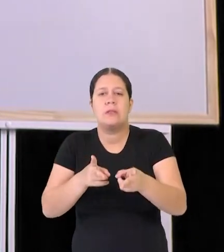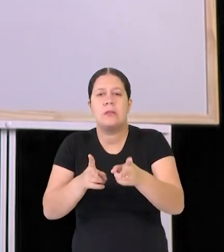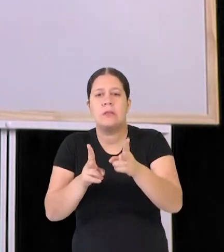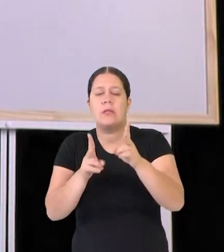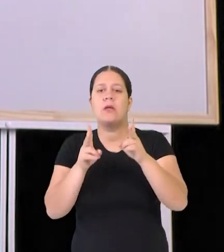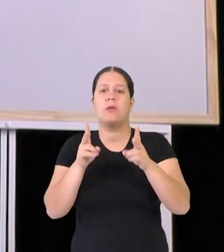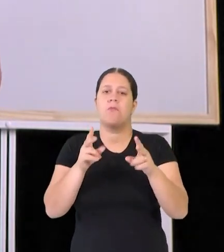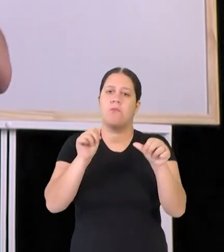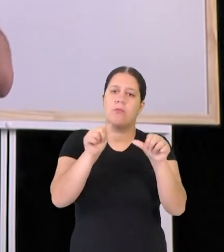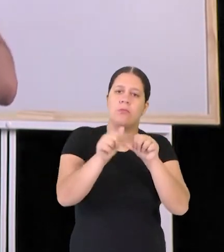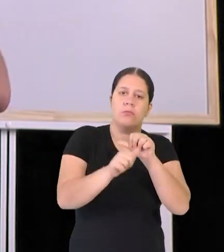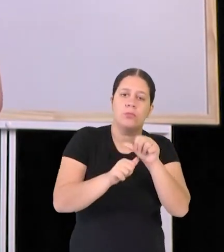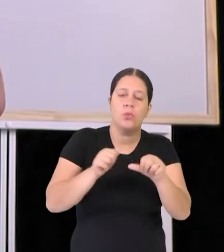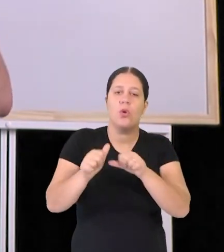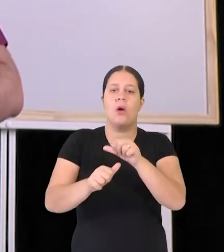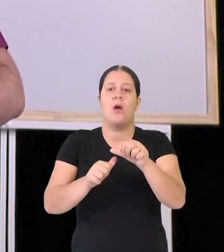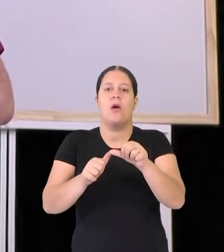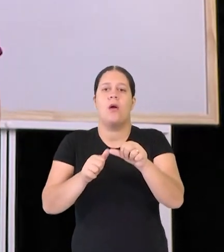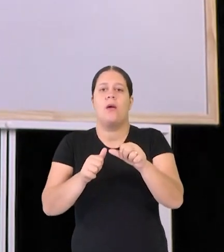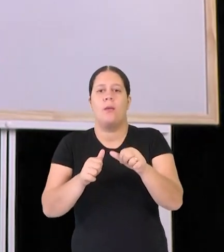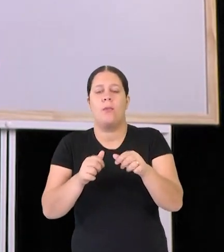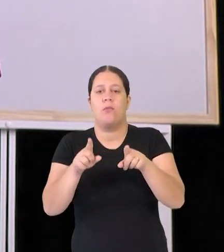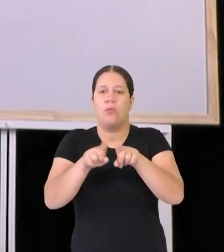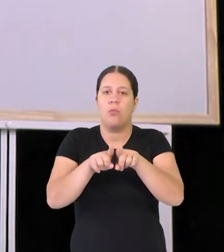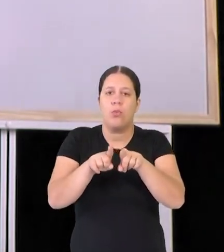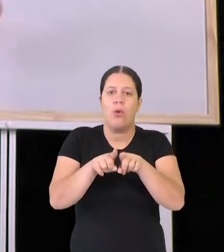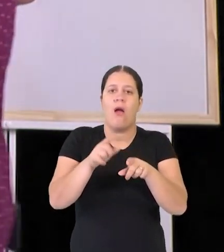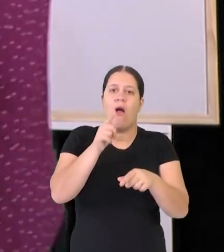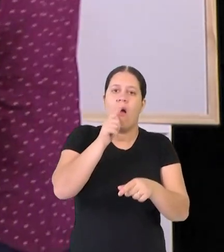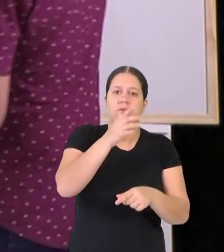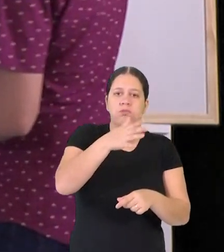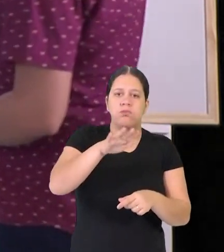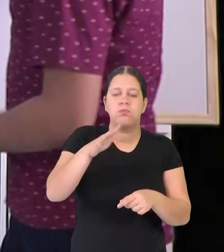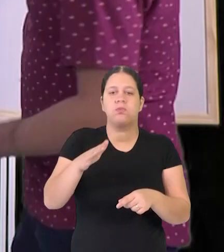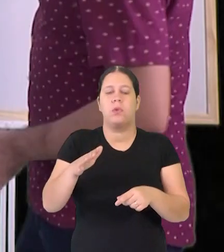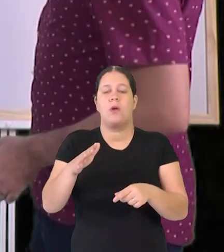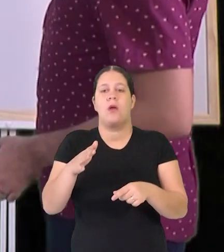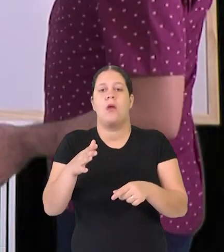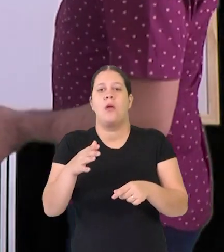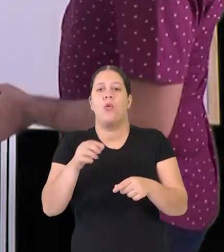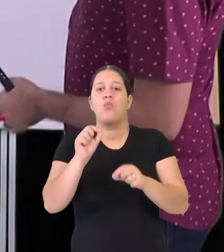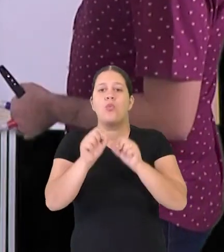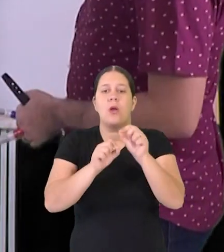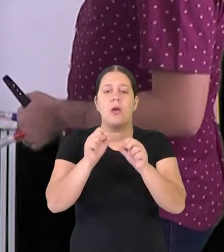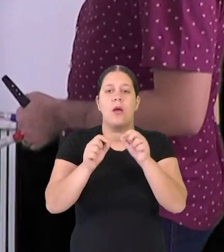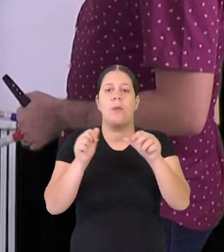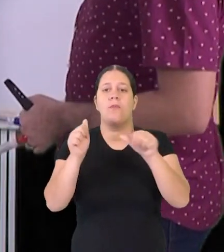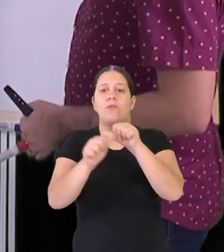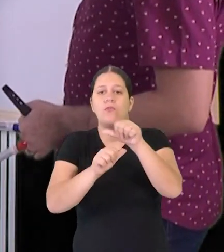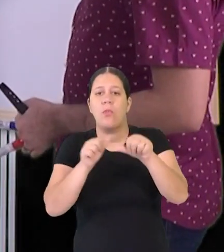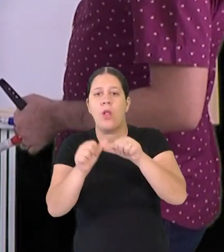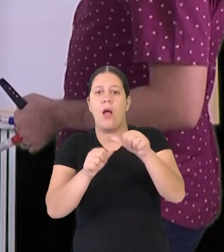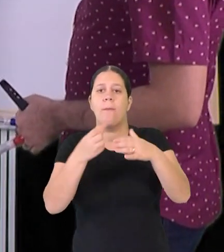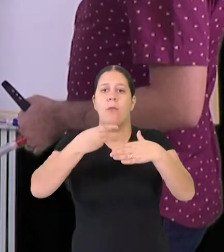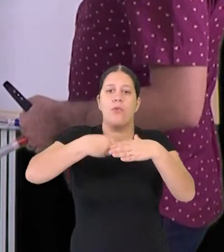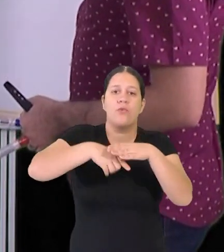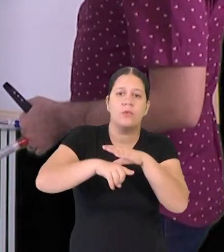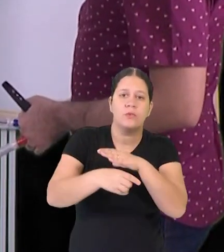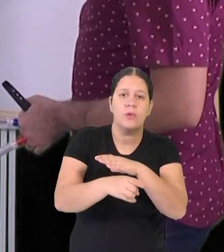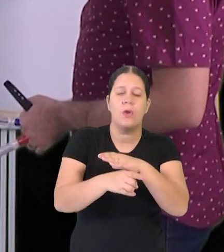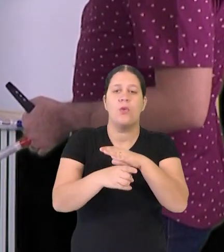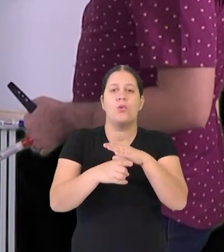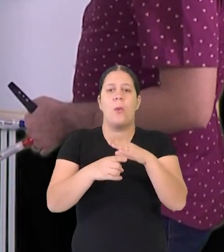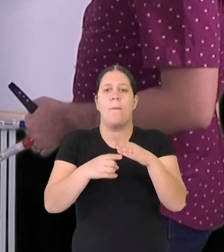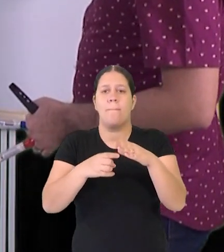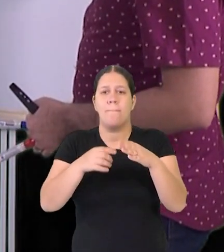constante. Claro, a gente está considerando aí a nível do mar, beleza? Então, o que vai mudar é quem? A profundidade. Então, quanto